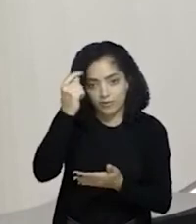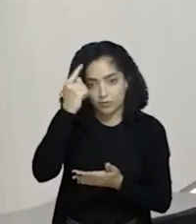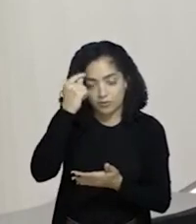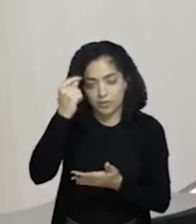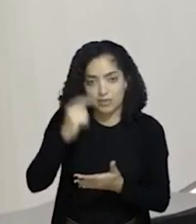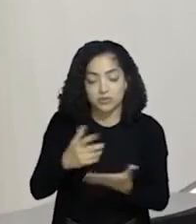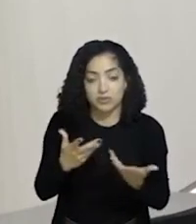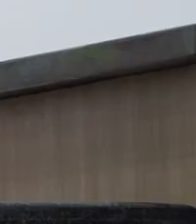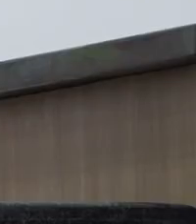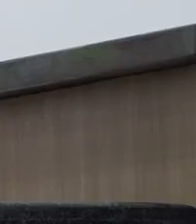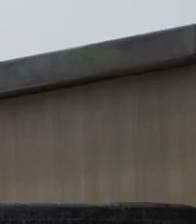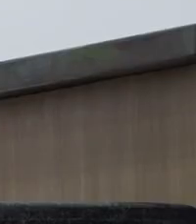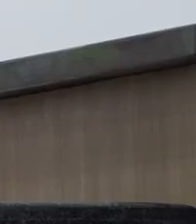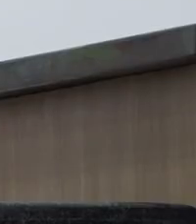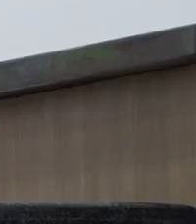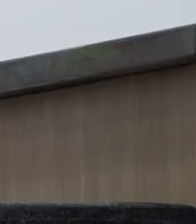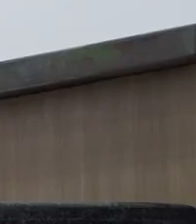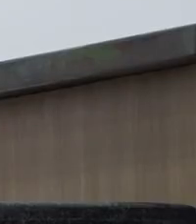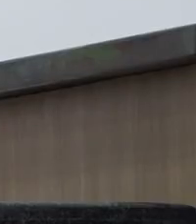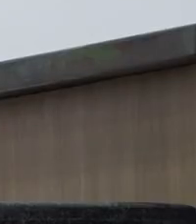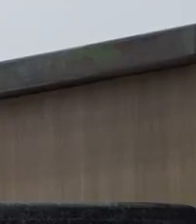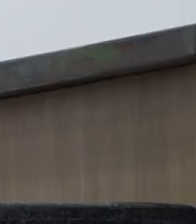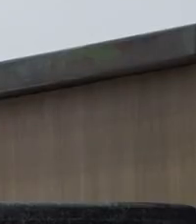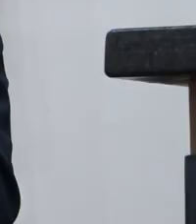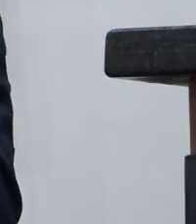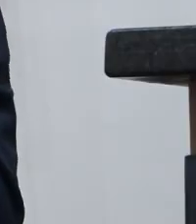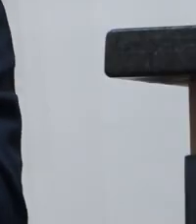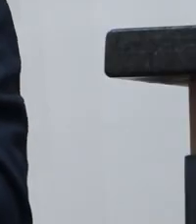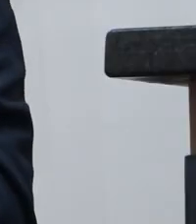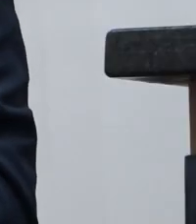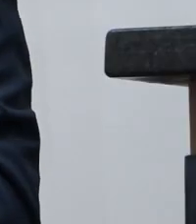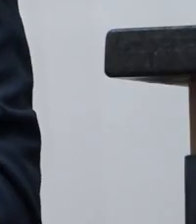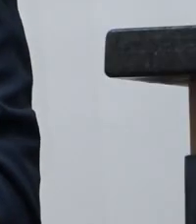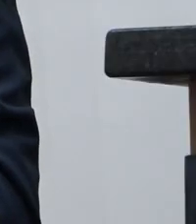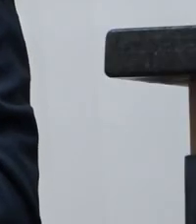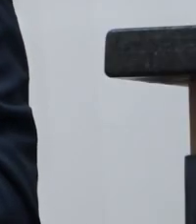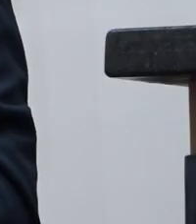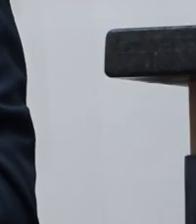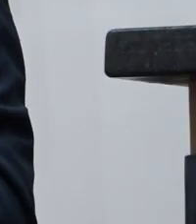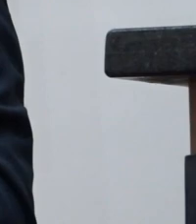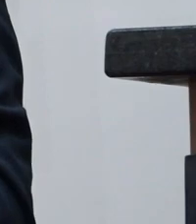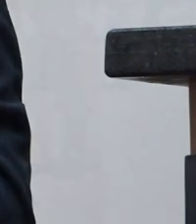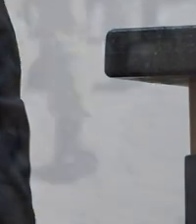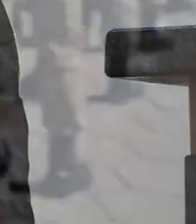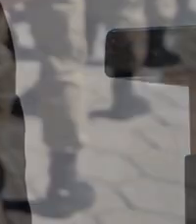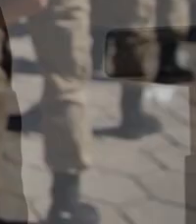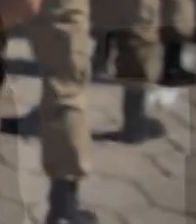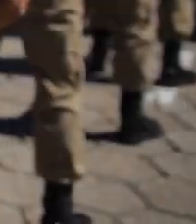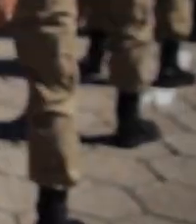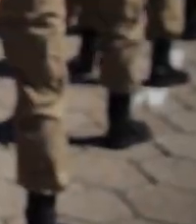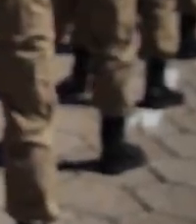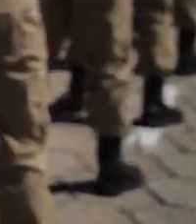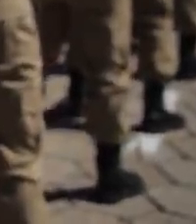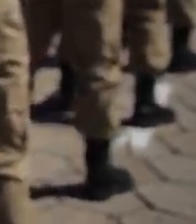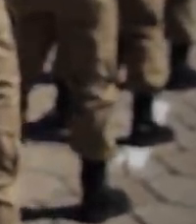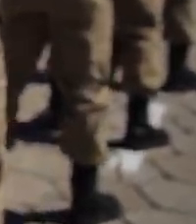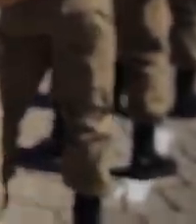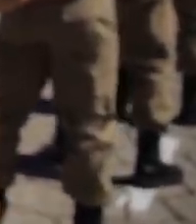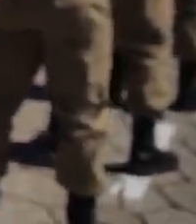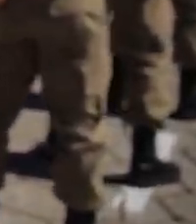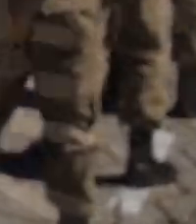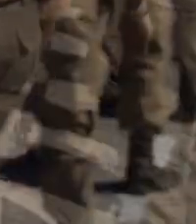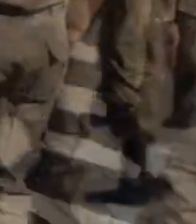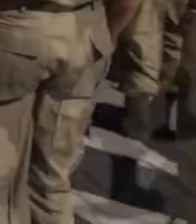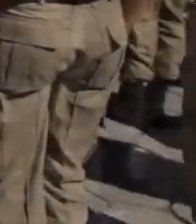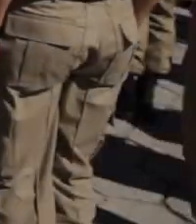que queriam fazer o Deputado José Lopes e o deputado Sérgio Guimarães ocuparam A Tribuna para criticar a alteração